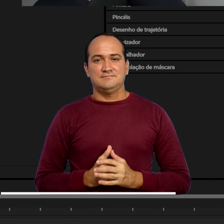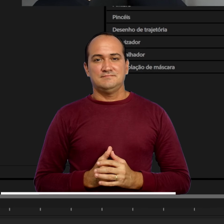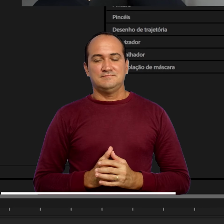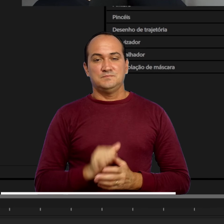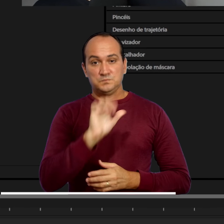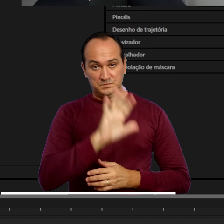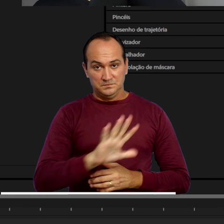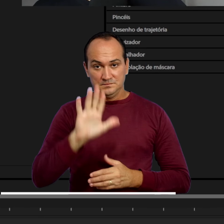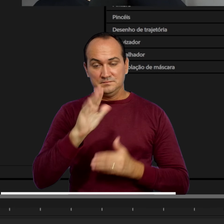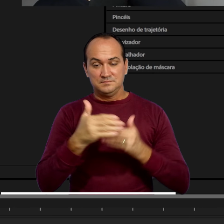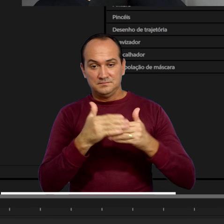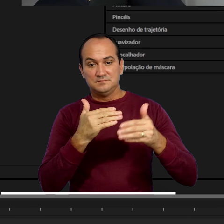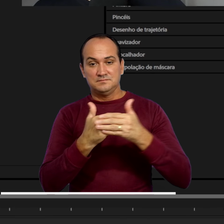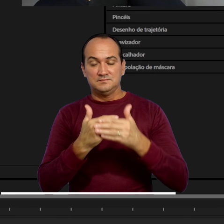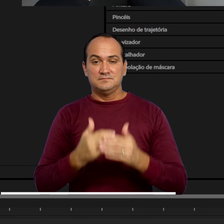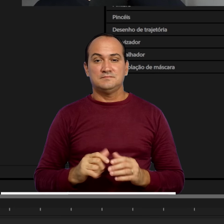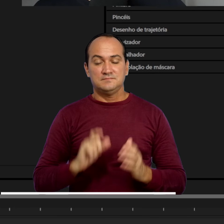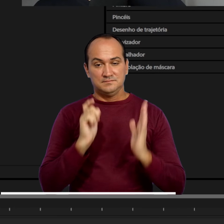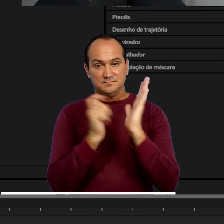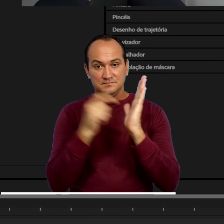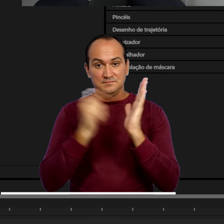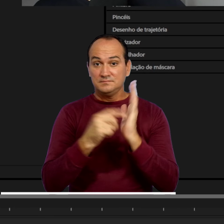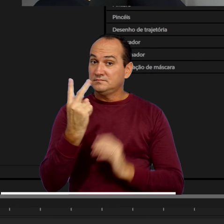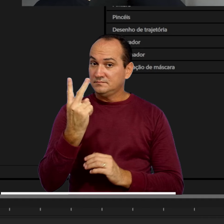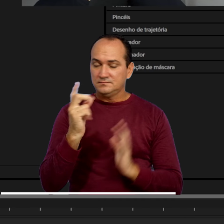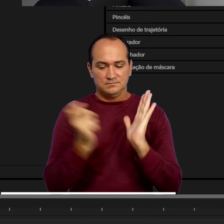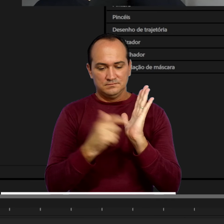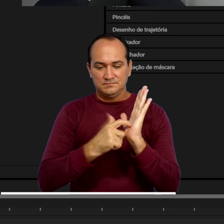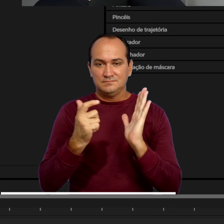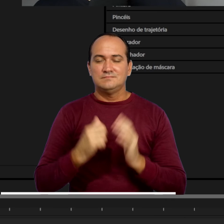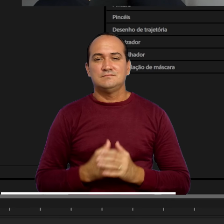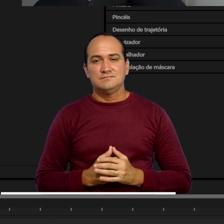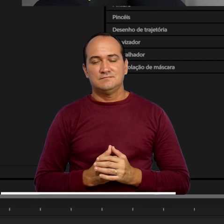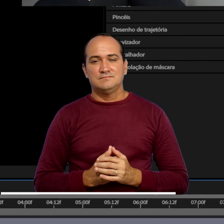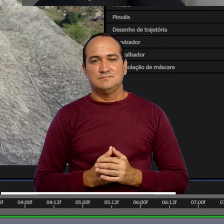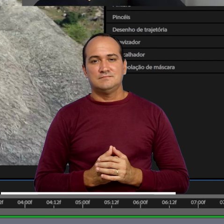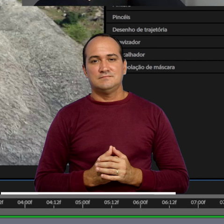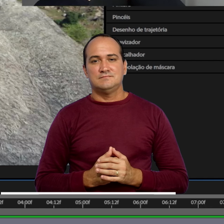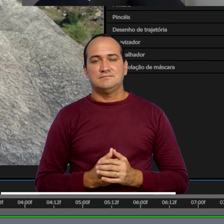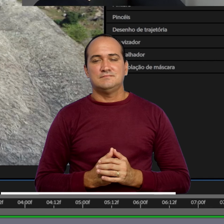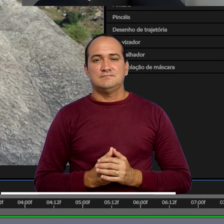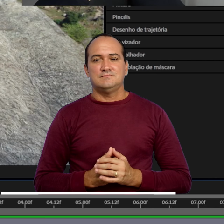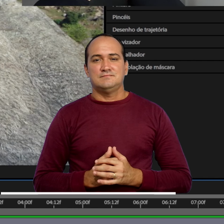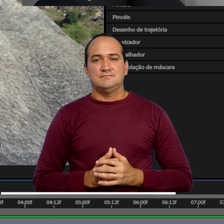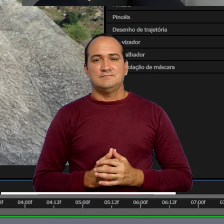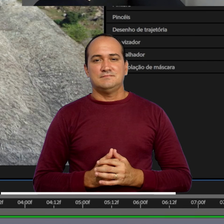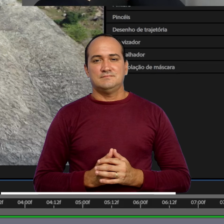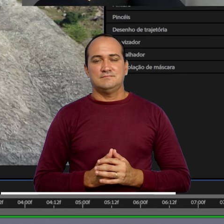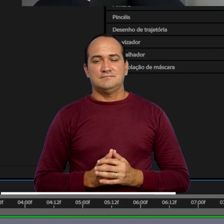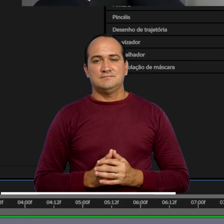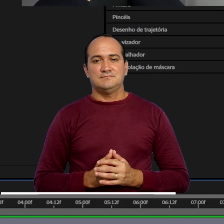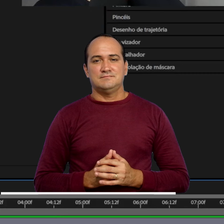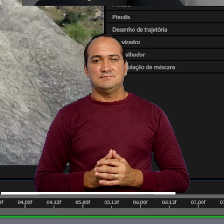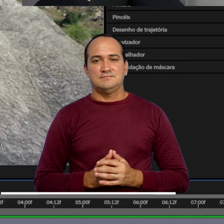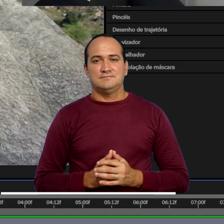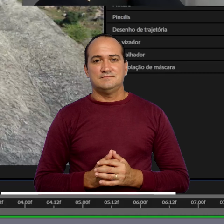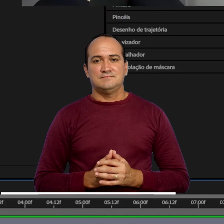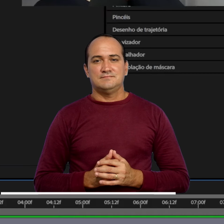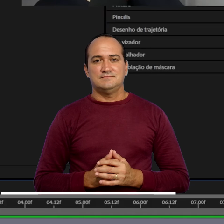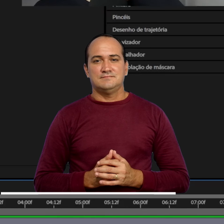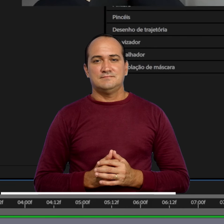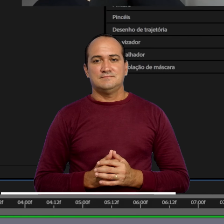a imagem está aqui mostrando as duas camadas. Eu vou dar um duplo clique aqui e ele vai abrir então a minha